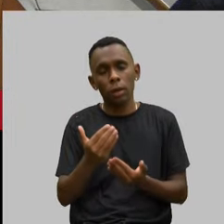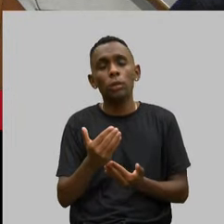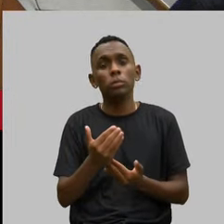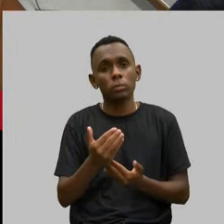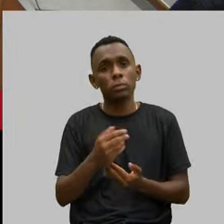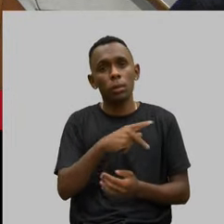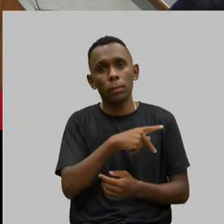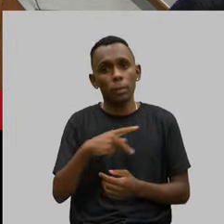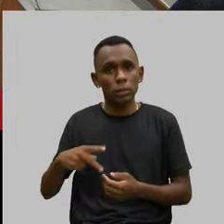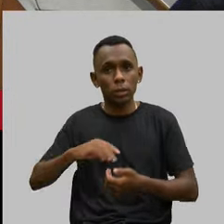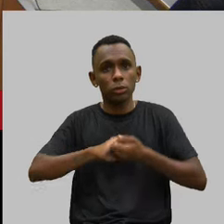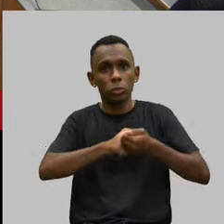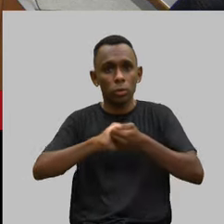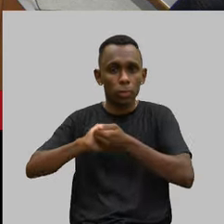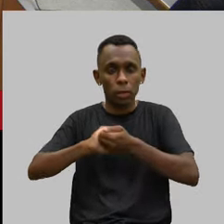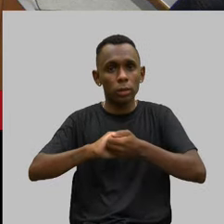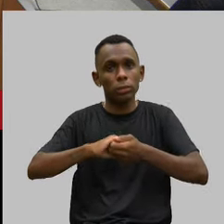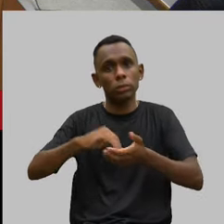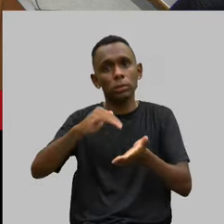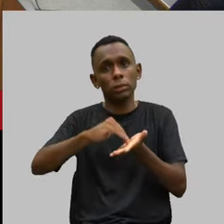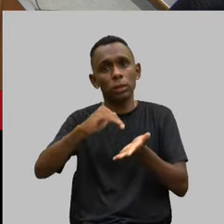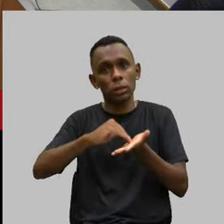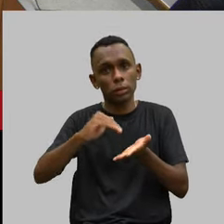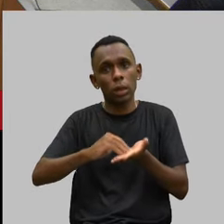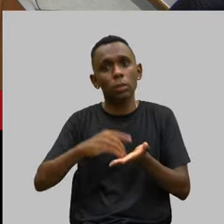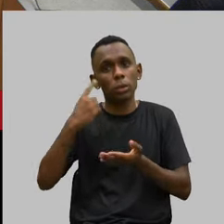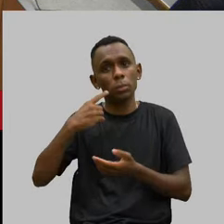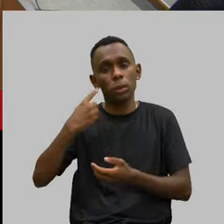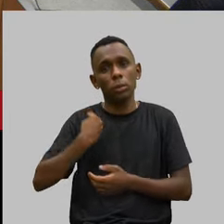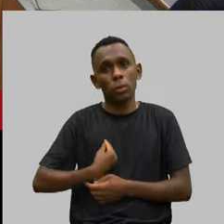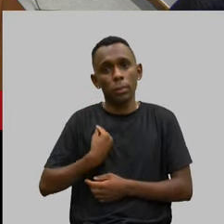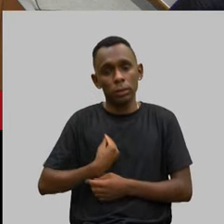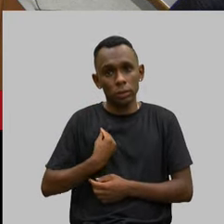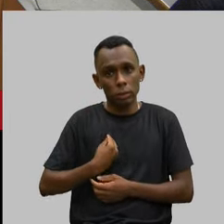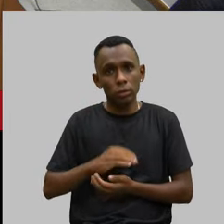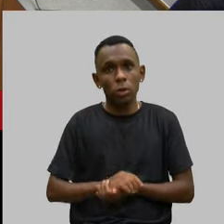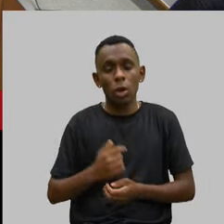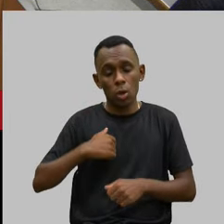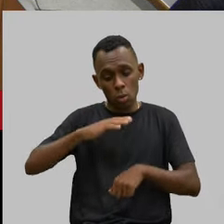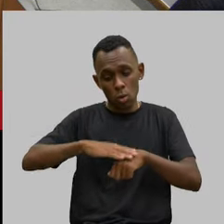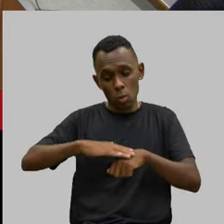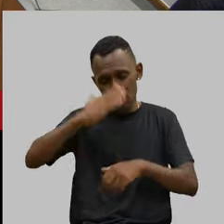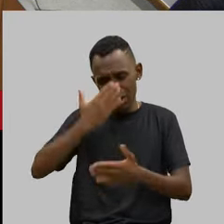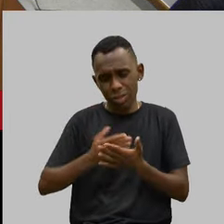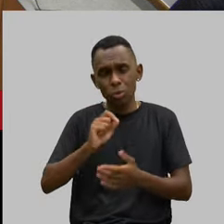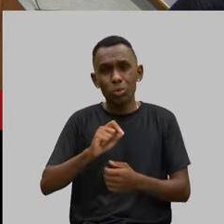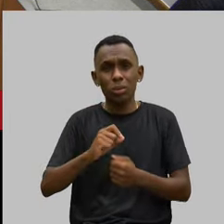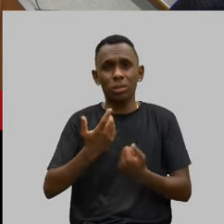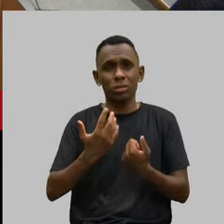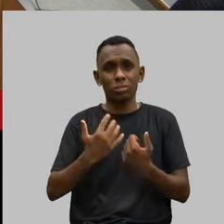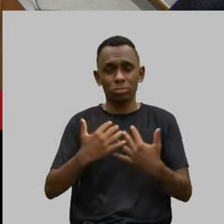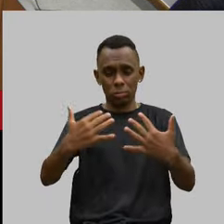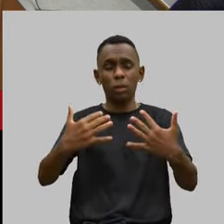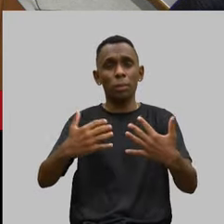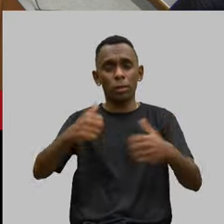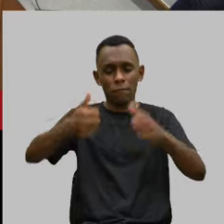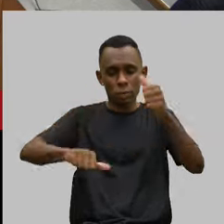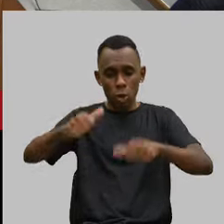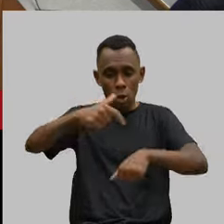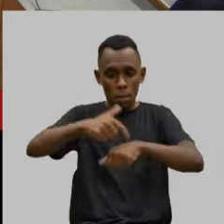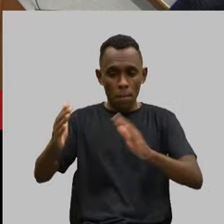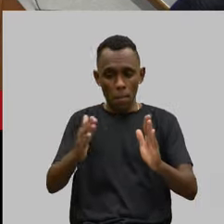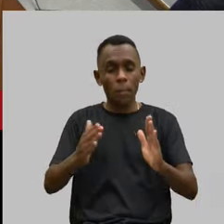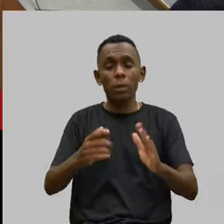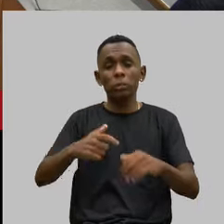né cumprimentando o secretários deputados presentes eh eu acho que o Assembleia fiscaliza veio em boas mãos em